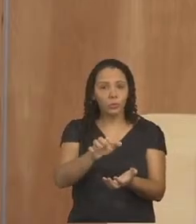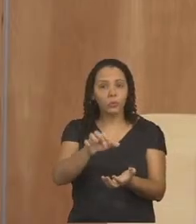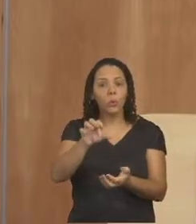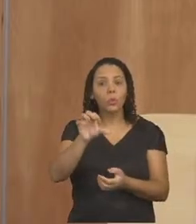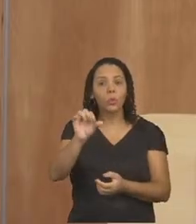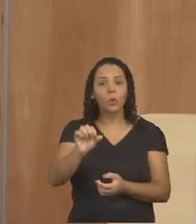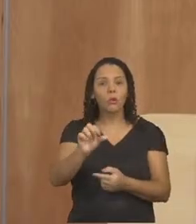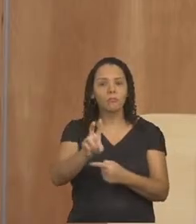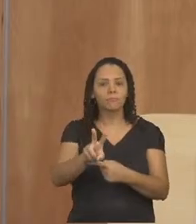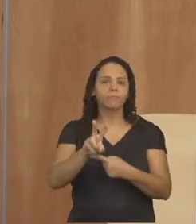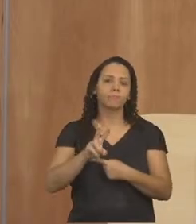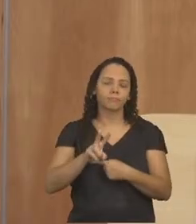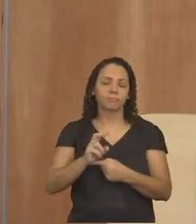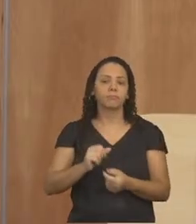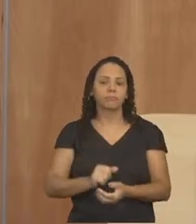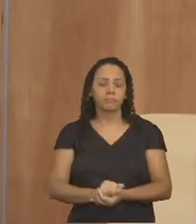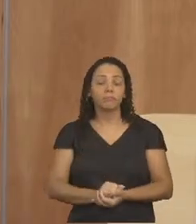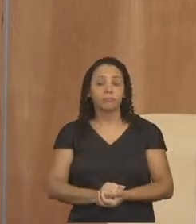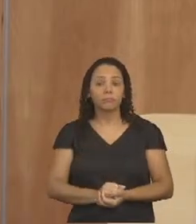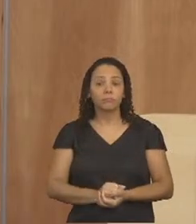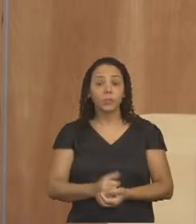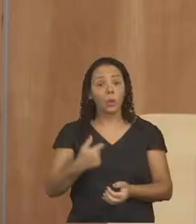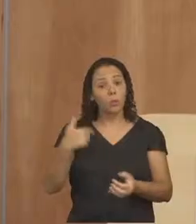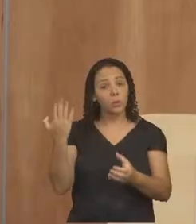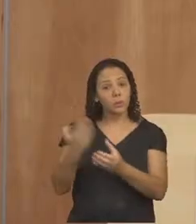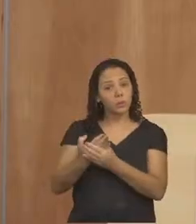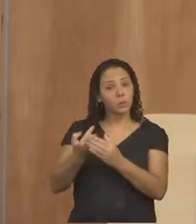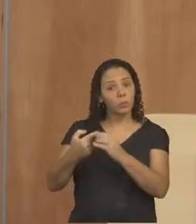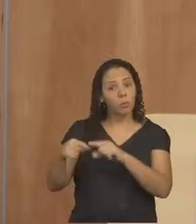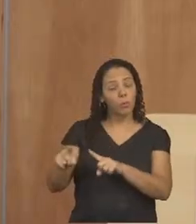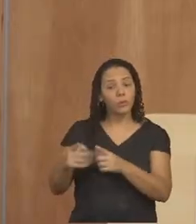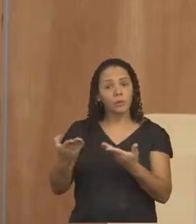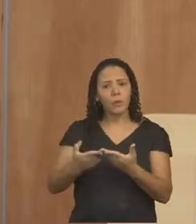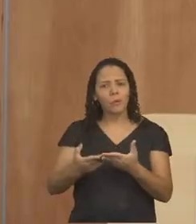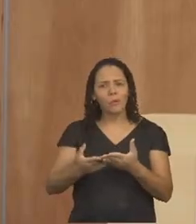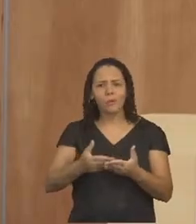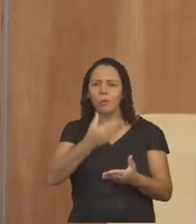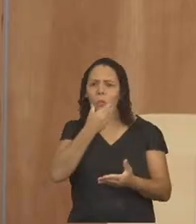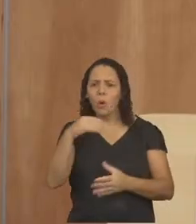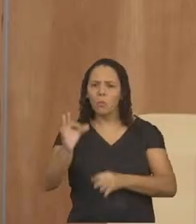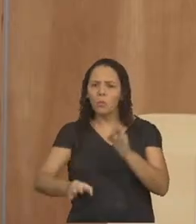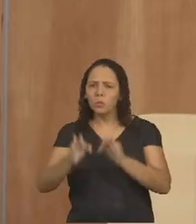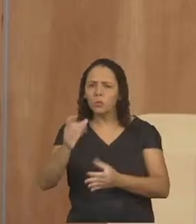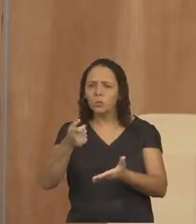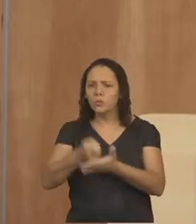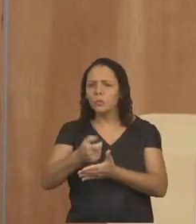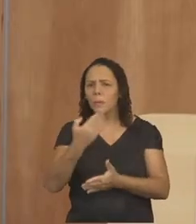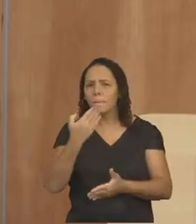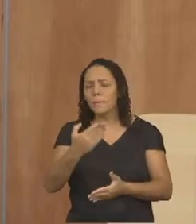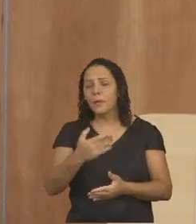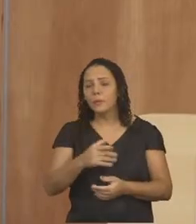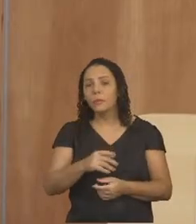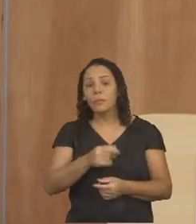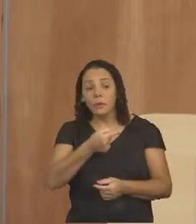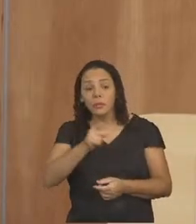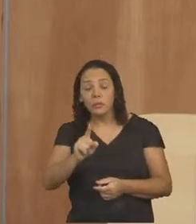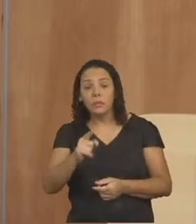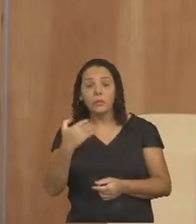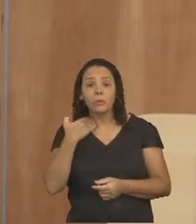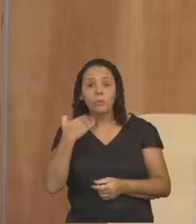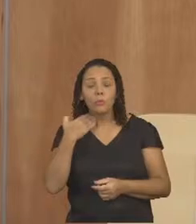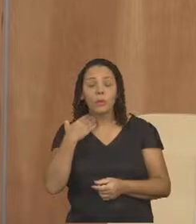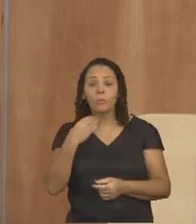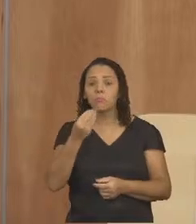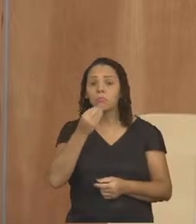com a ação e, para minha surpresa agora, os juízes pedem para você primeiro tentar resolver no banco. Ora,